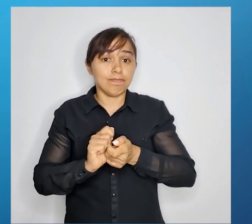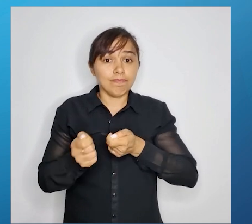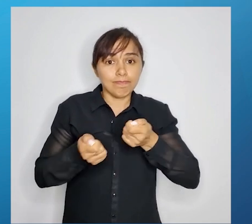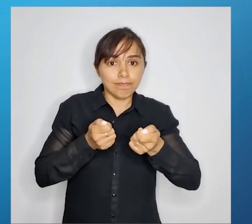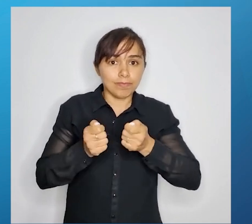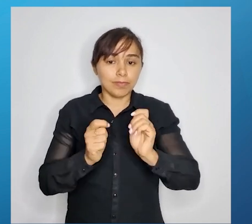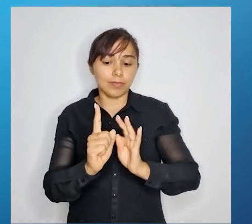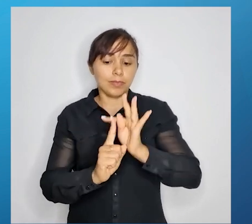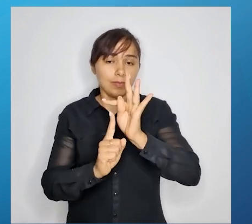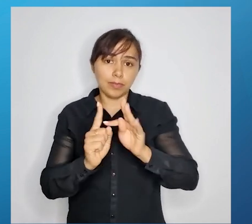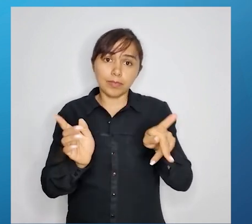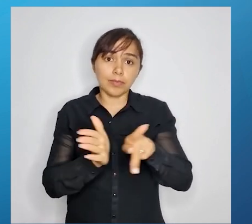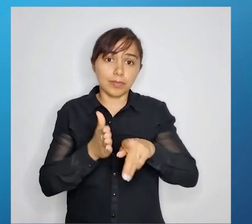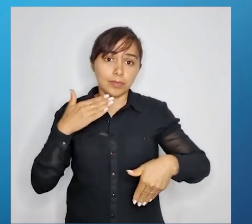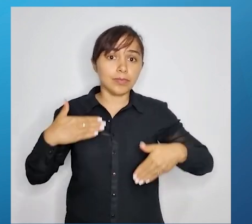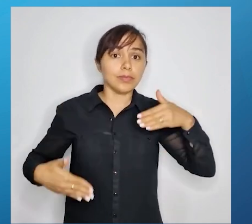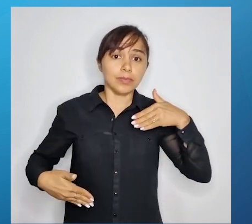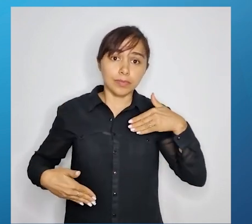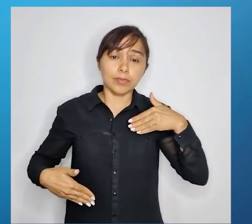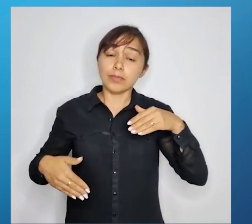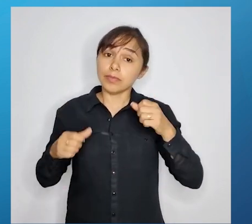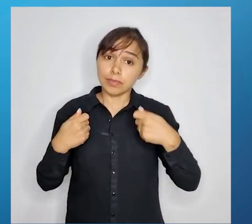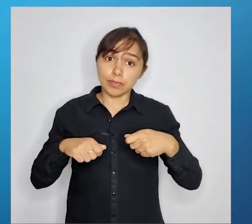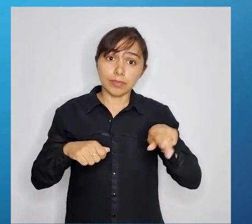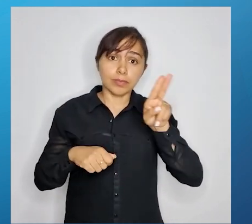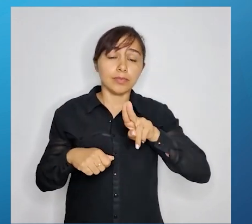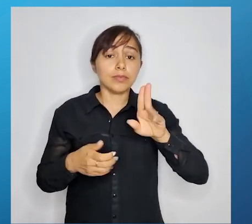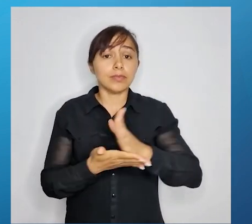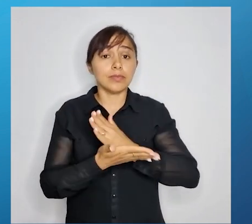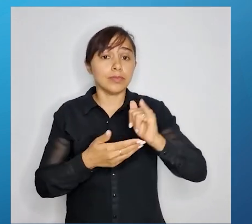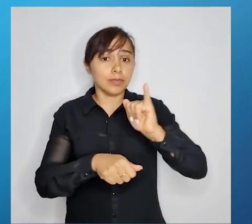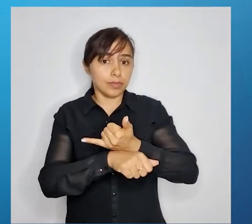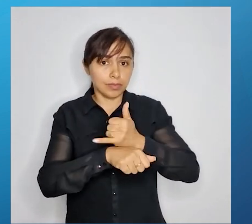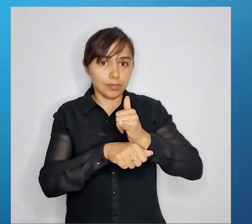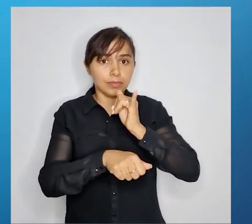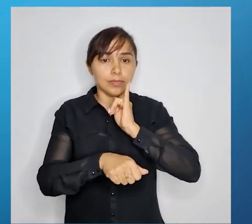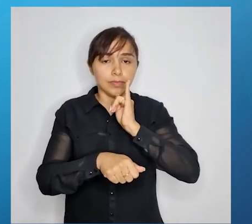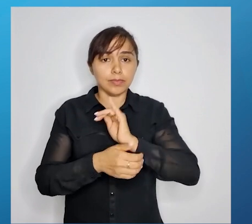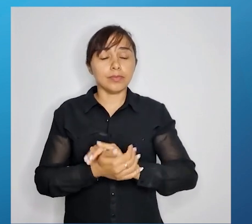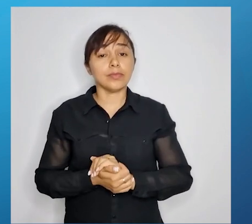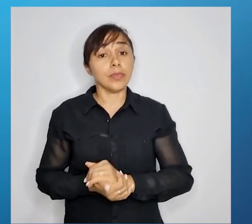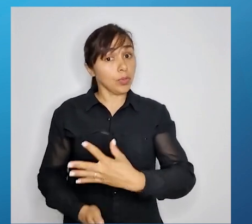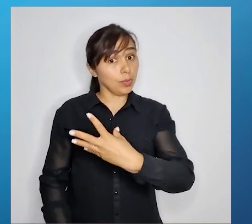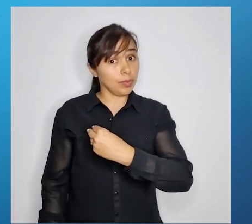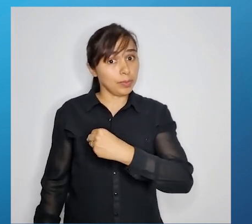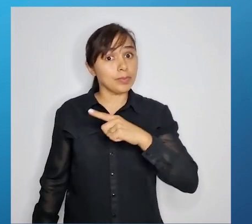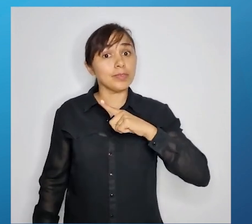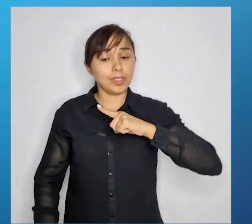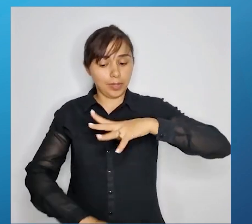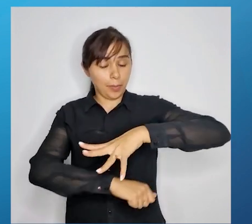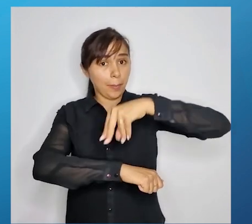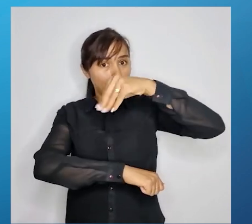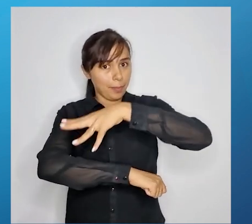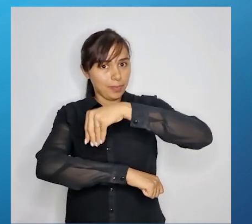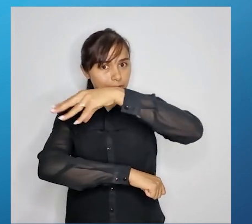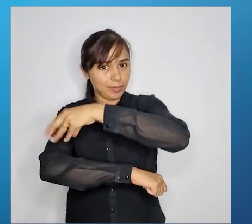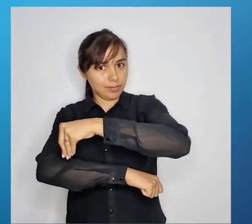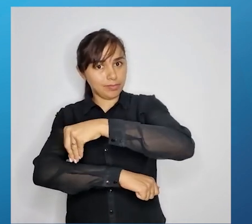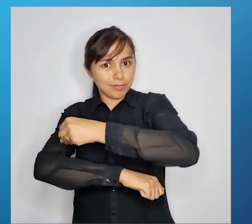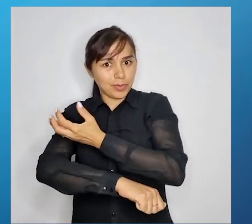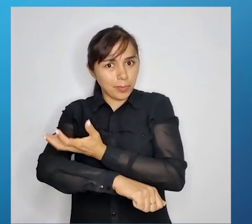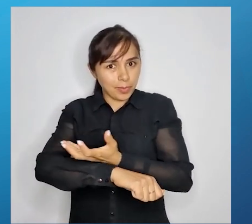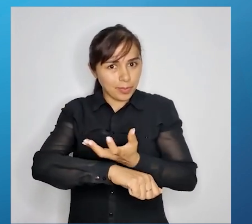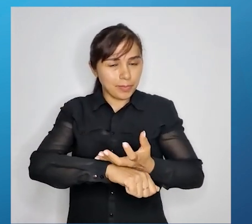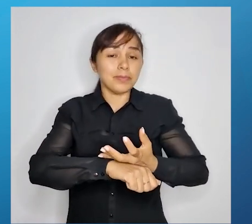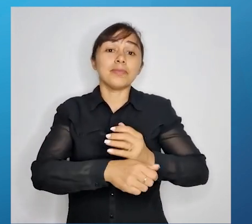constante, eles precisam utilizar de artifícios. Nós temos aqui os mamíferos pelos e as aves as